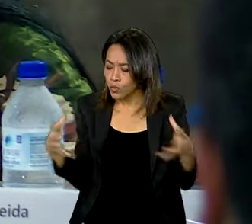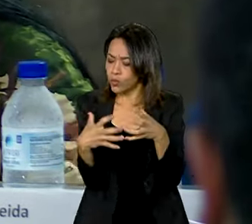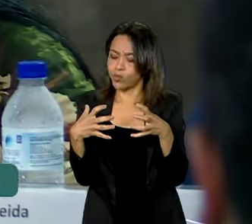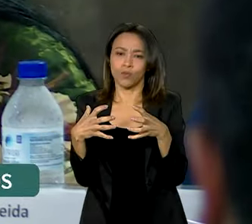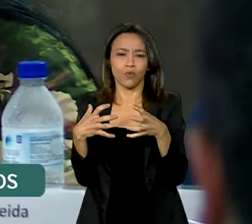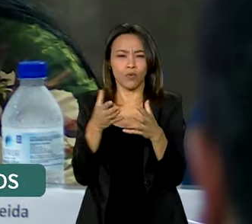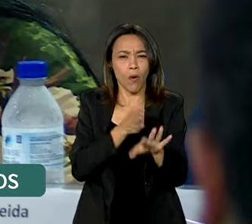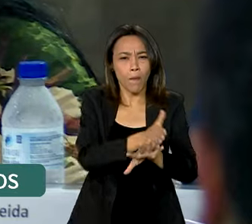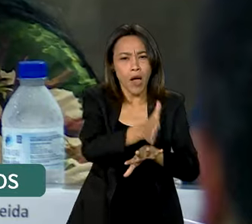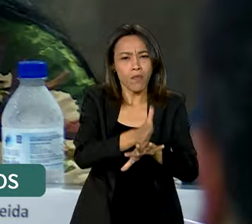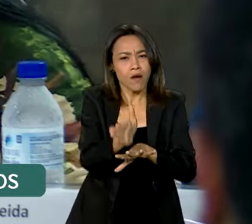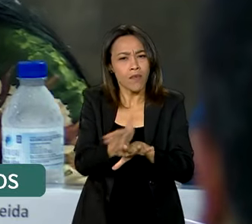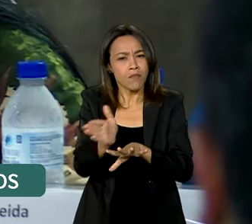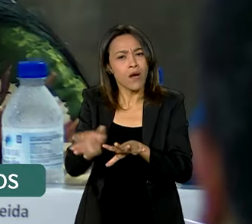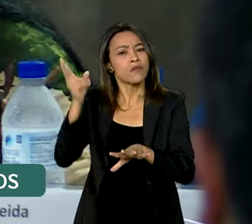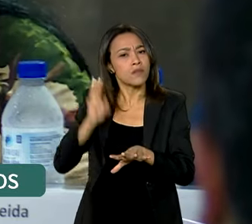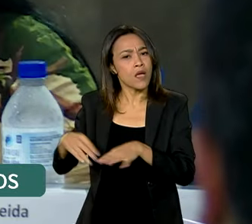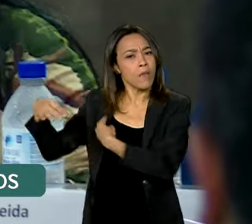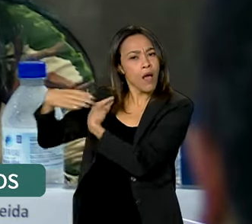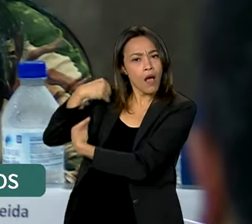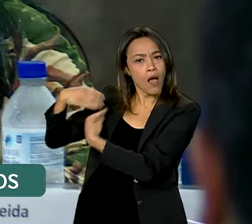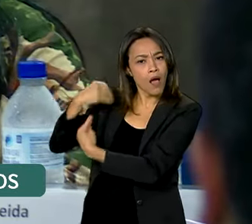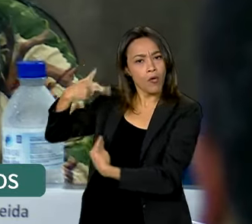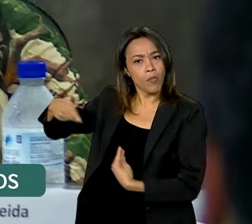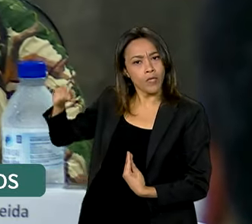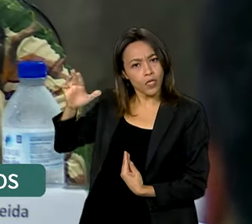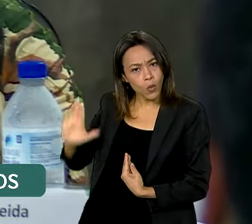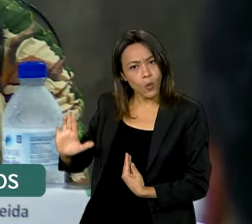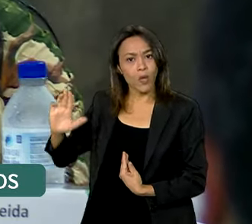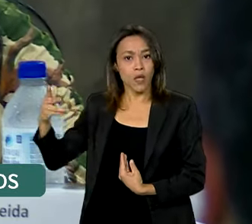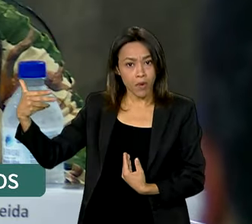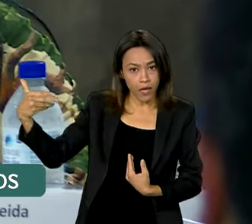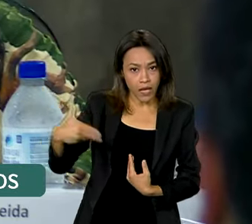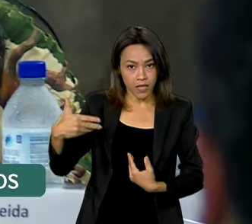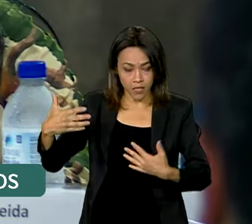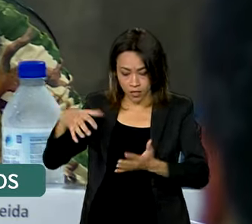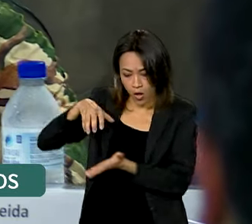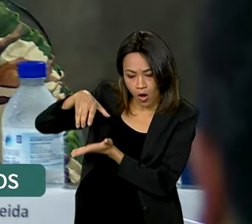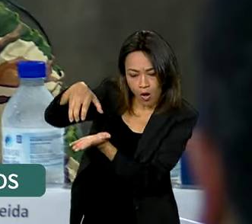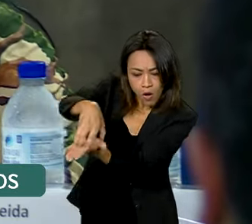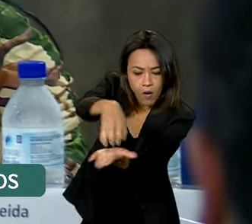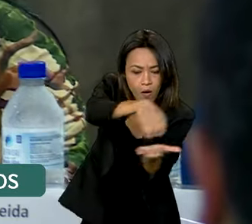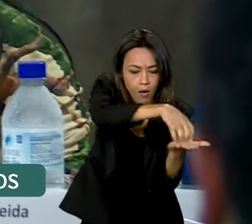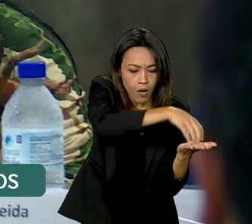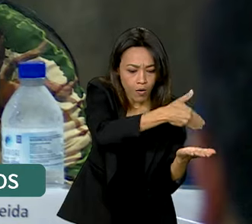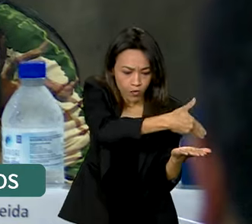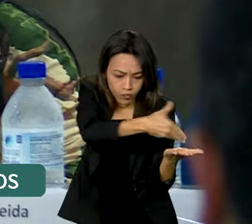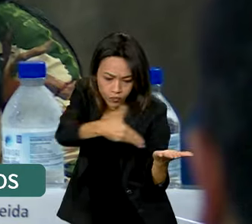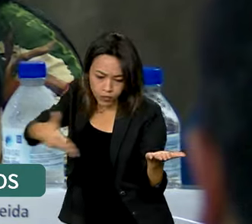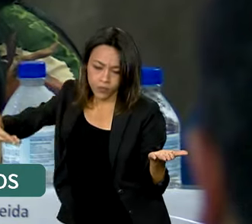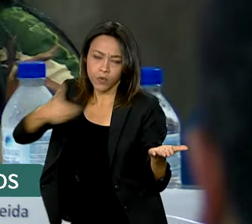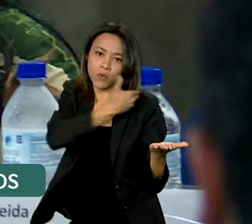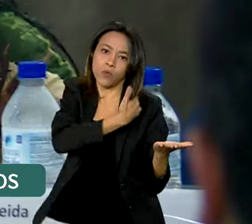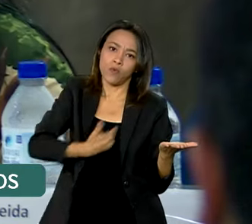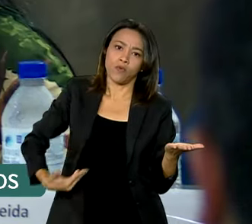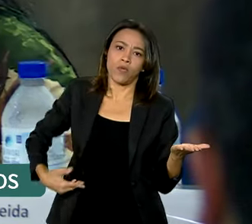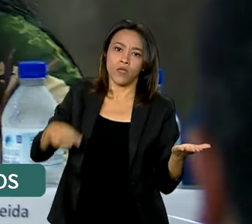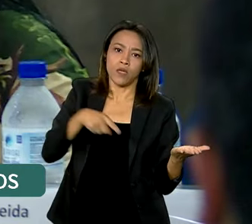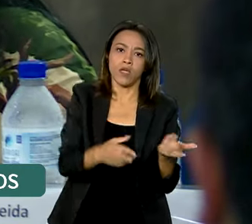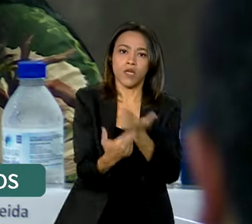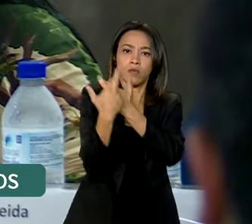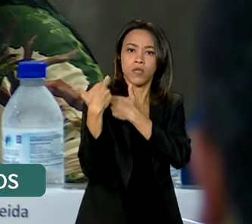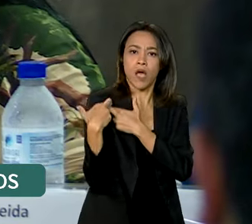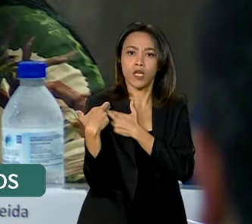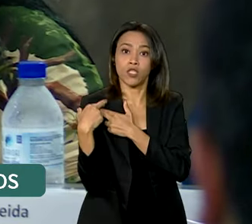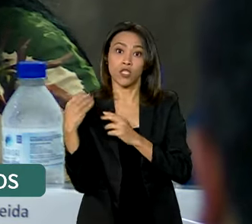tem orientado o presidente Lula, para que todos esses órgãos que têm atribuição na segurança segurança dos